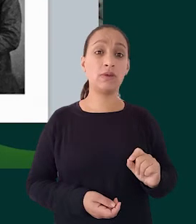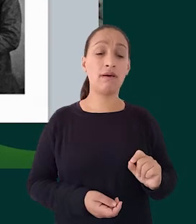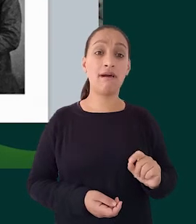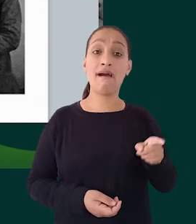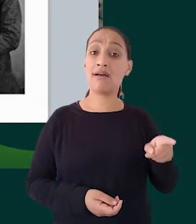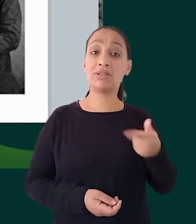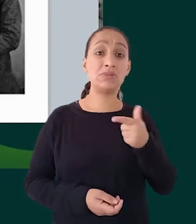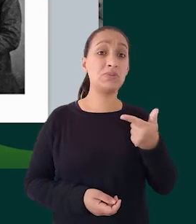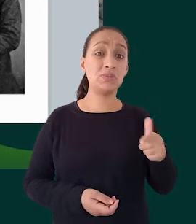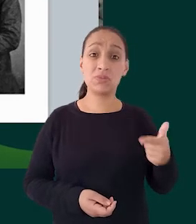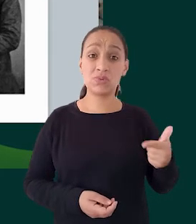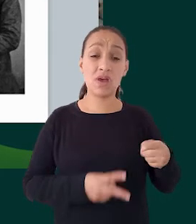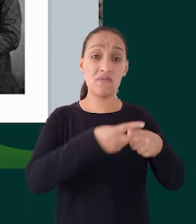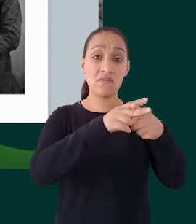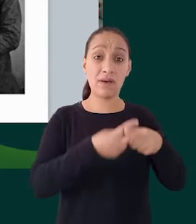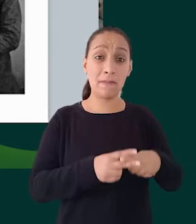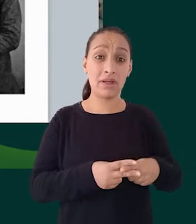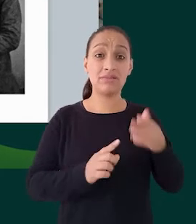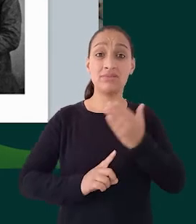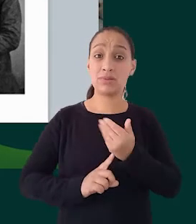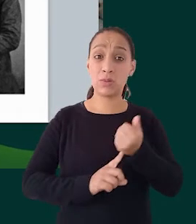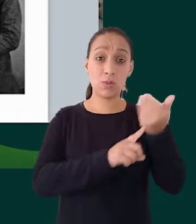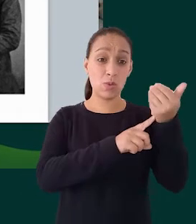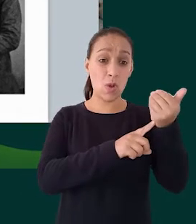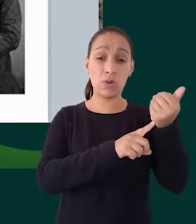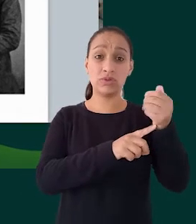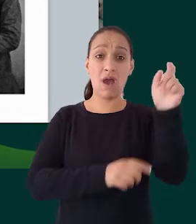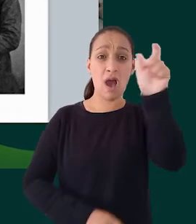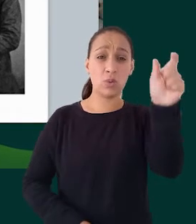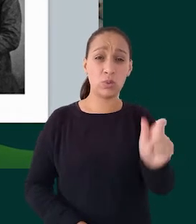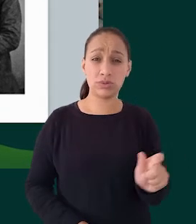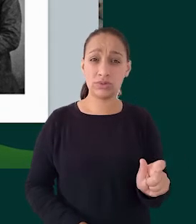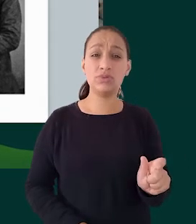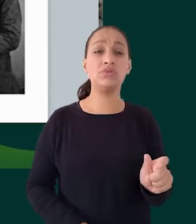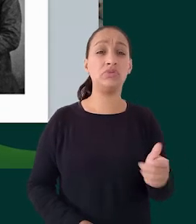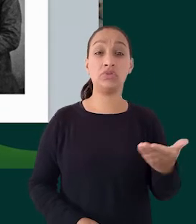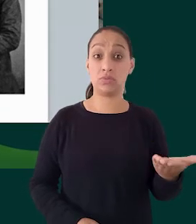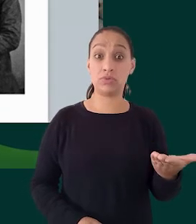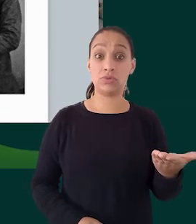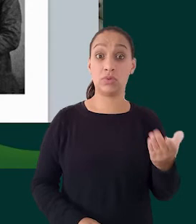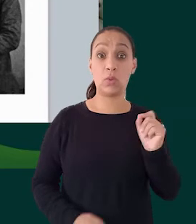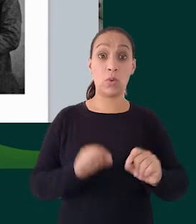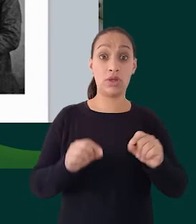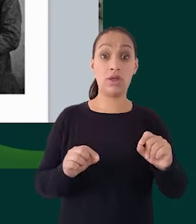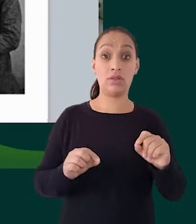ele não tinha nenhuma dessas ferramentas tecnológicas, algorítmicas, que nós